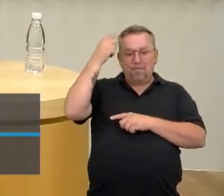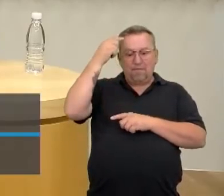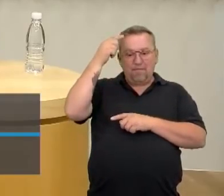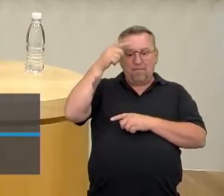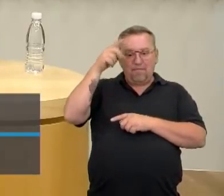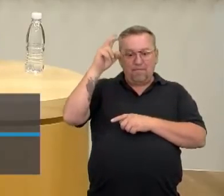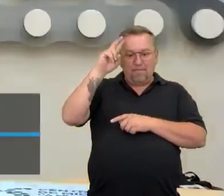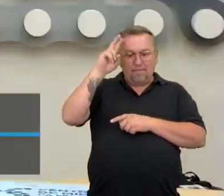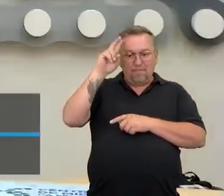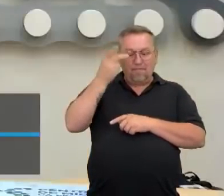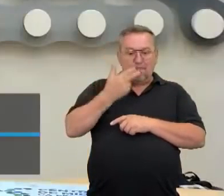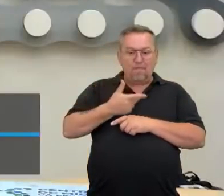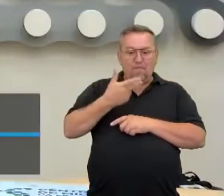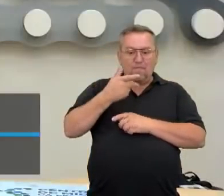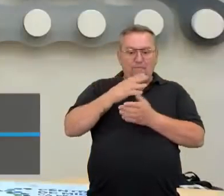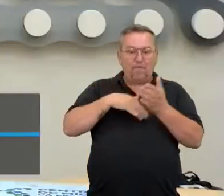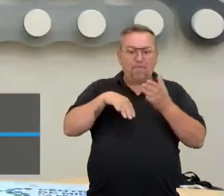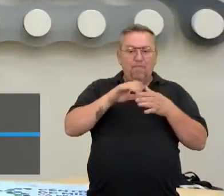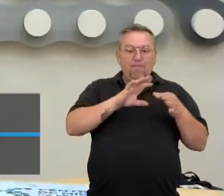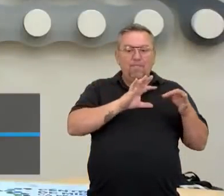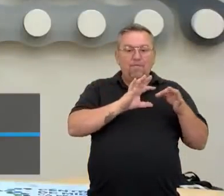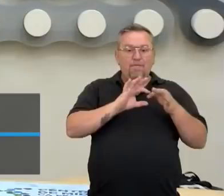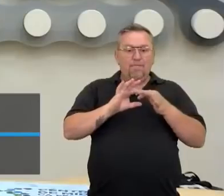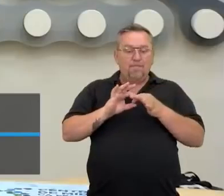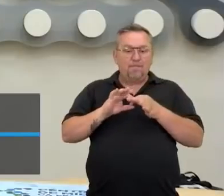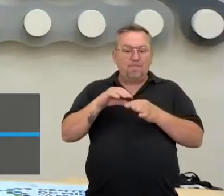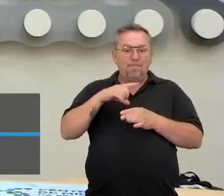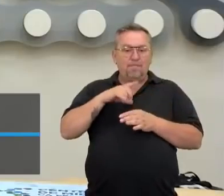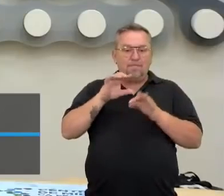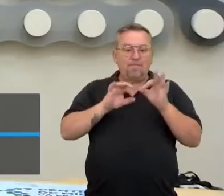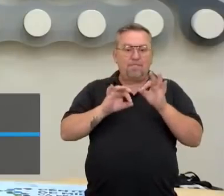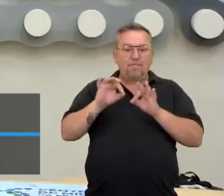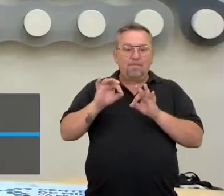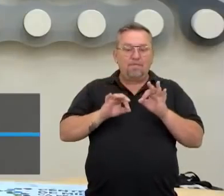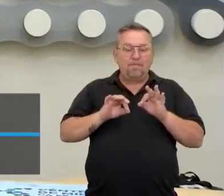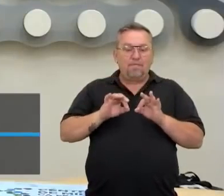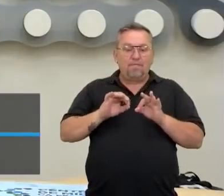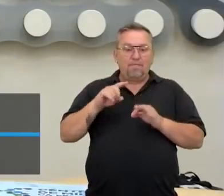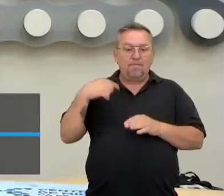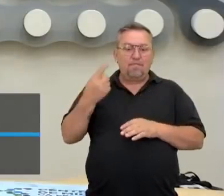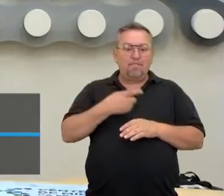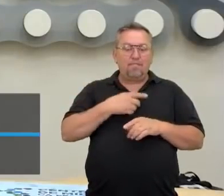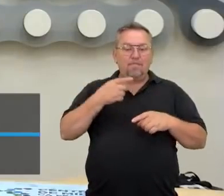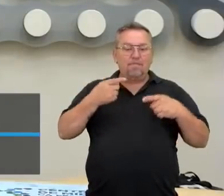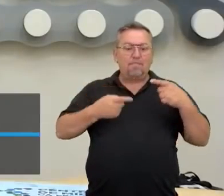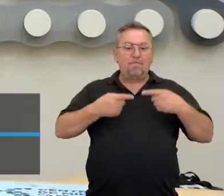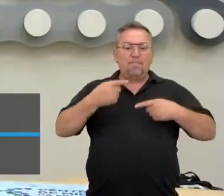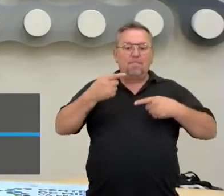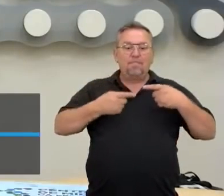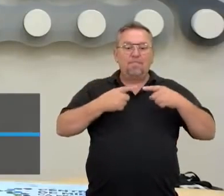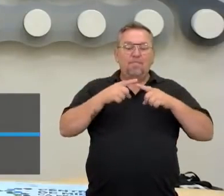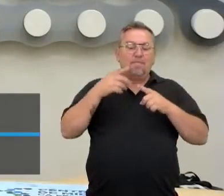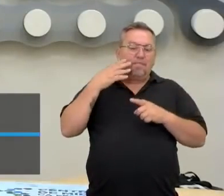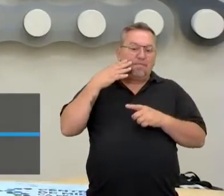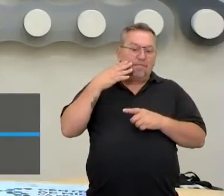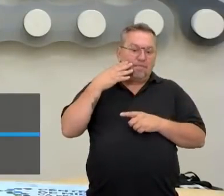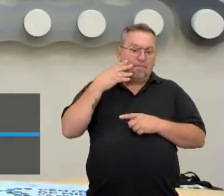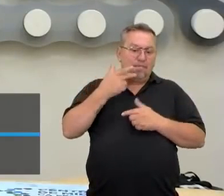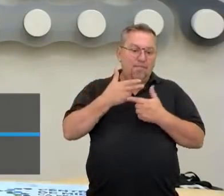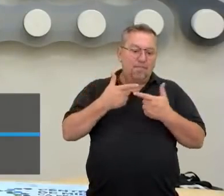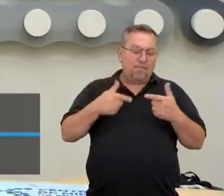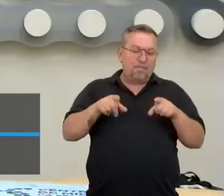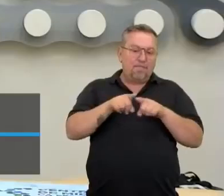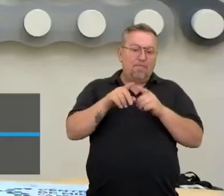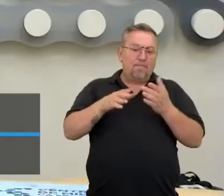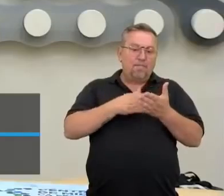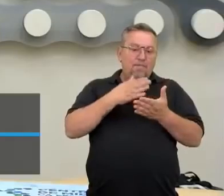lembra desse colorido e todo esse contexto. Então, assim, estamos preparando aí para o nosso debate, já sabendo sobre as anotações. No